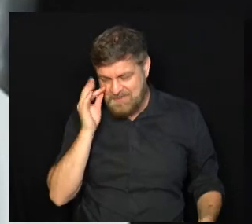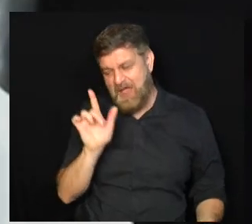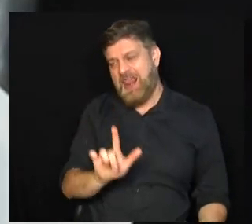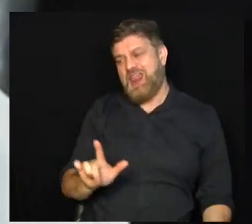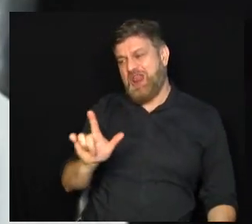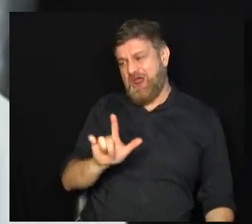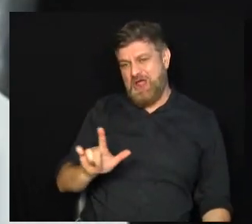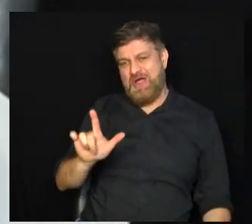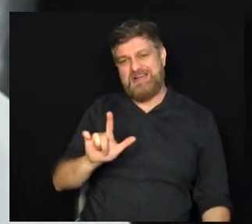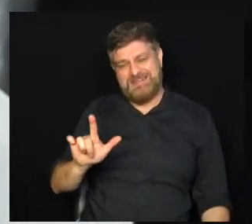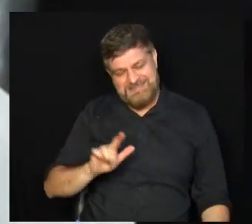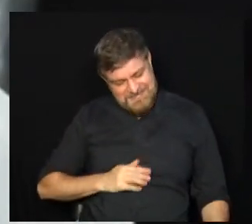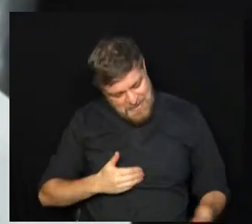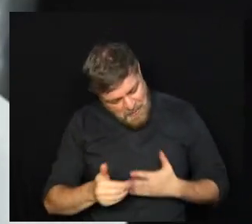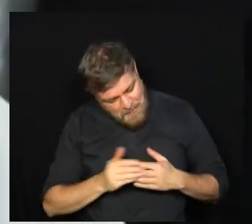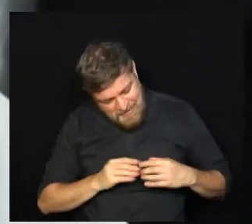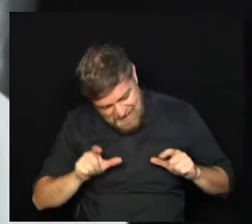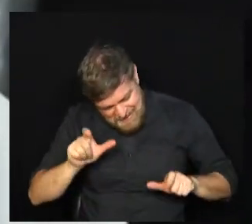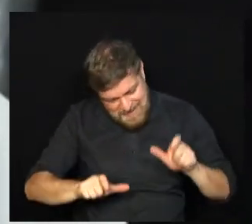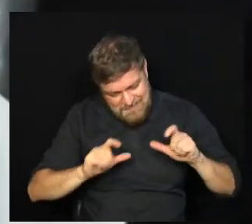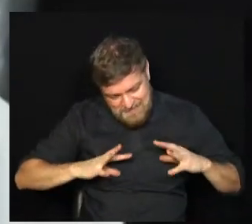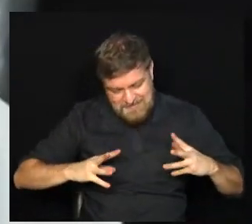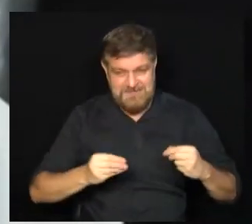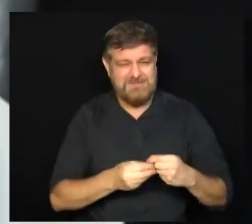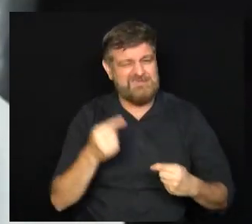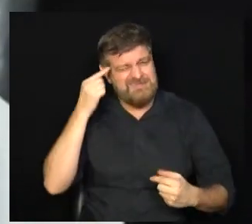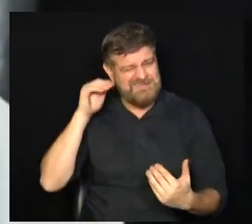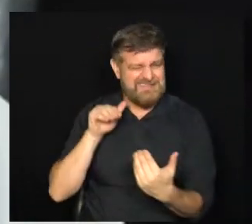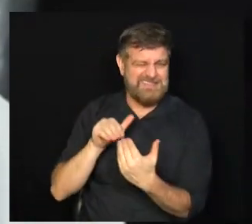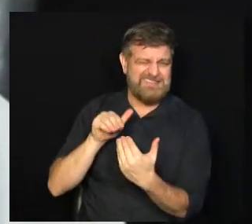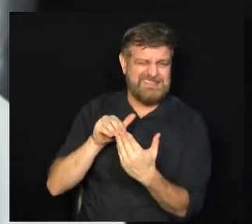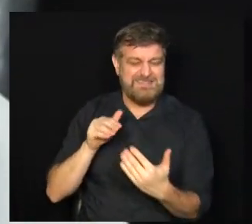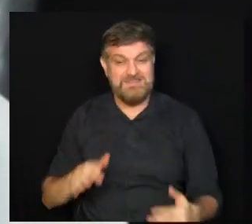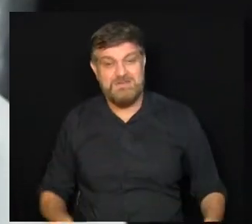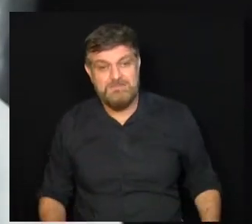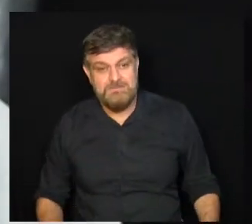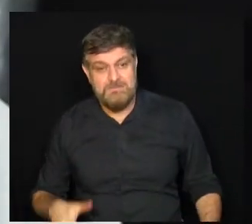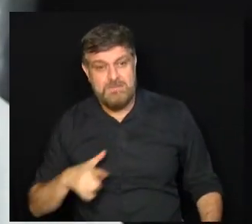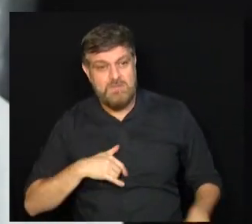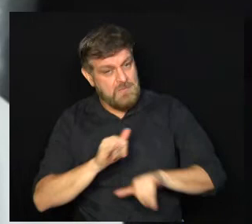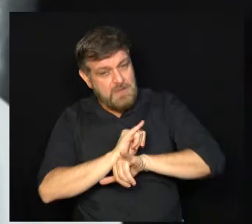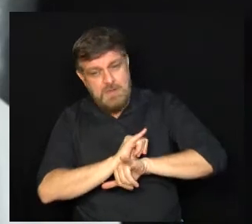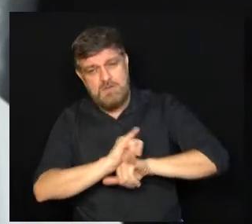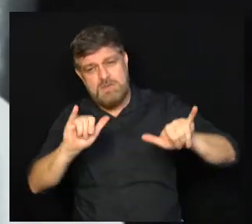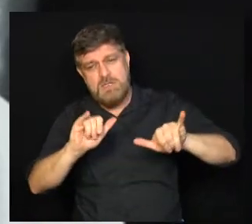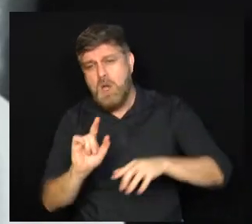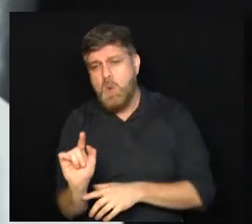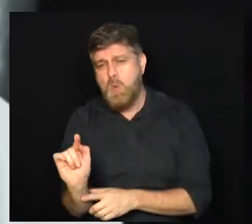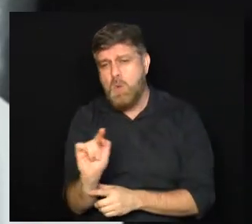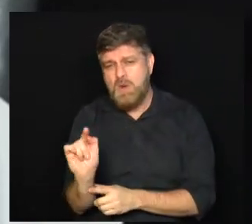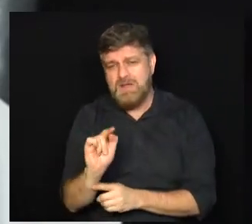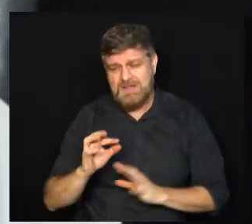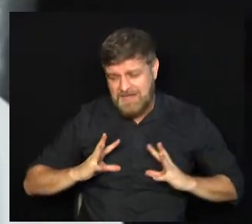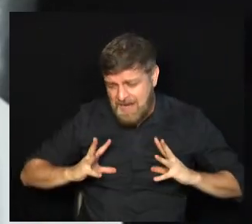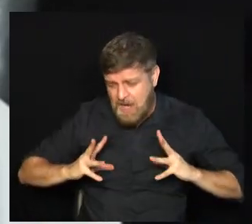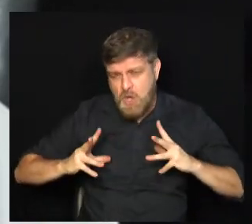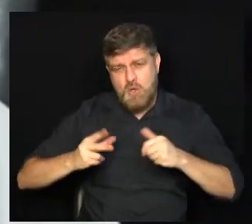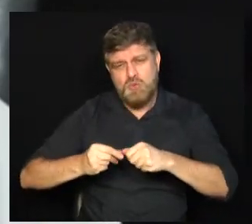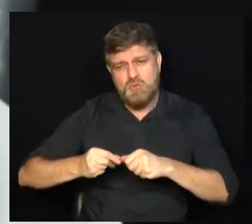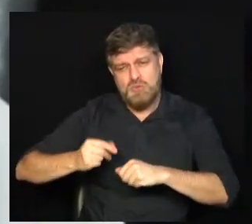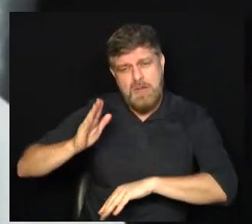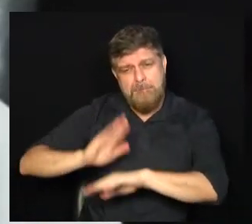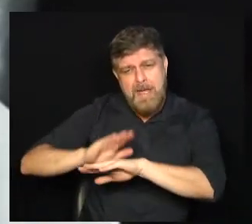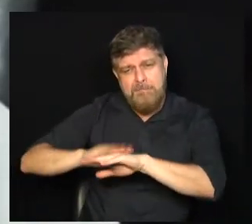ele, como qualquer pessoa. Então, eu gostaria de destacar que tudo que os profissionais de